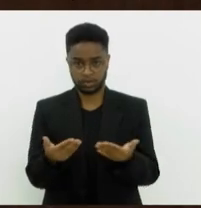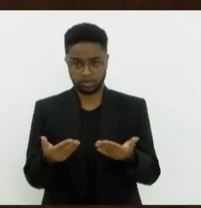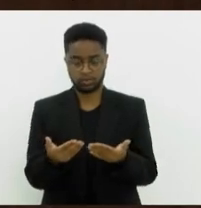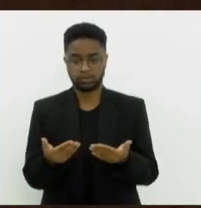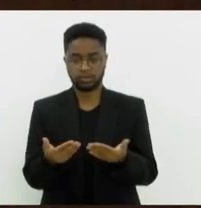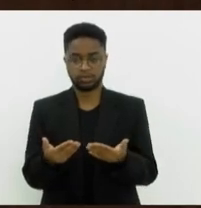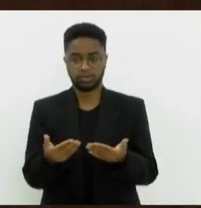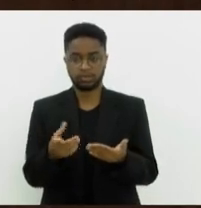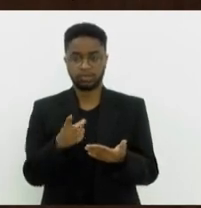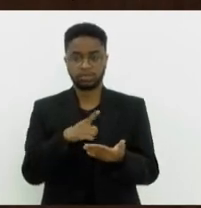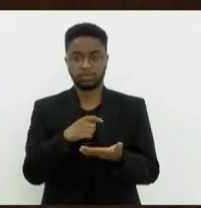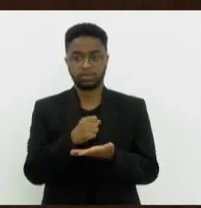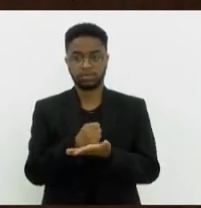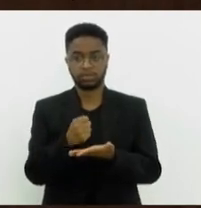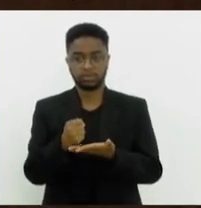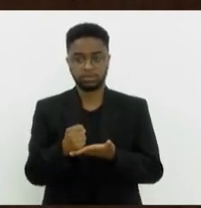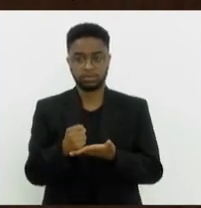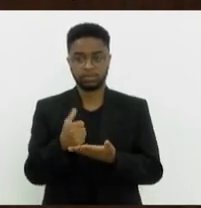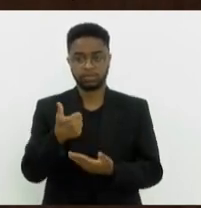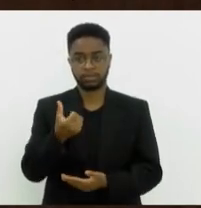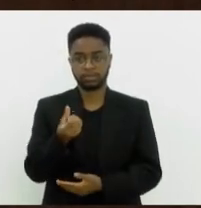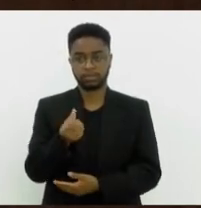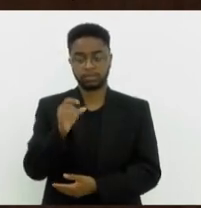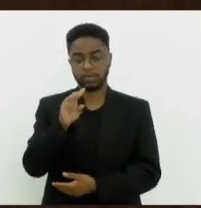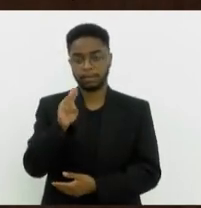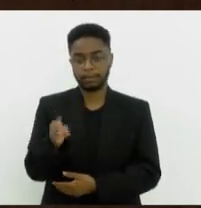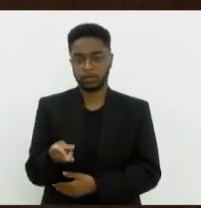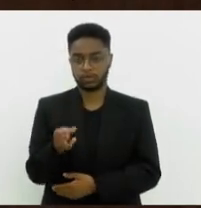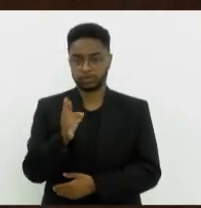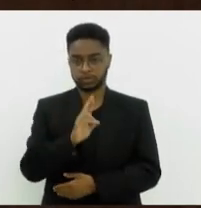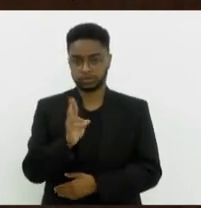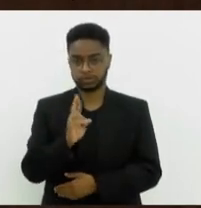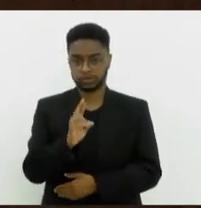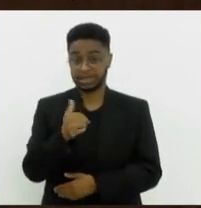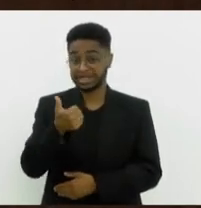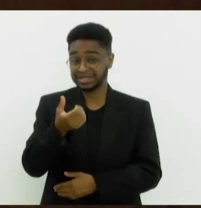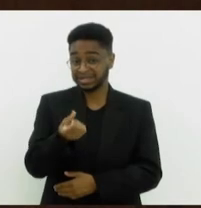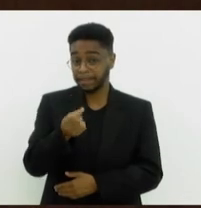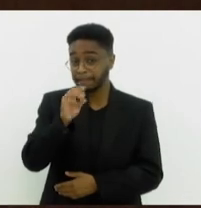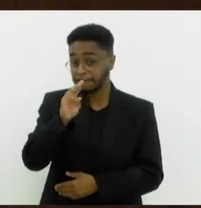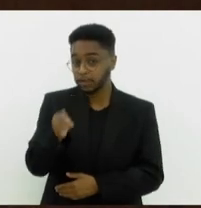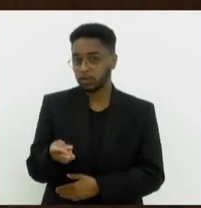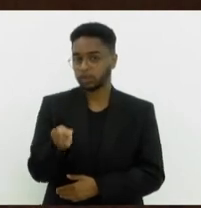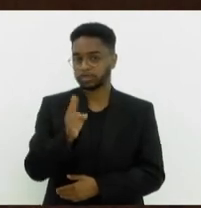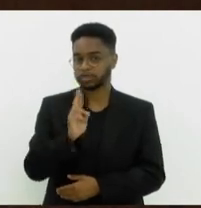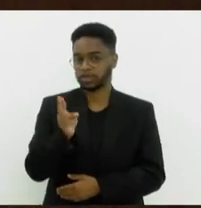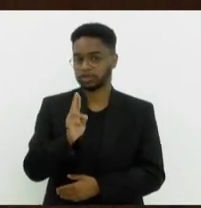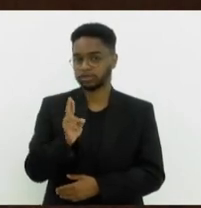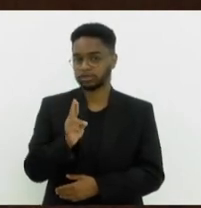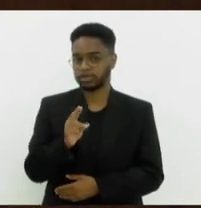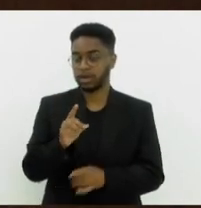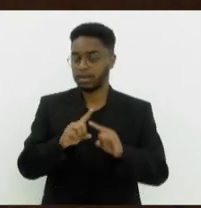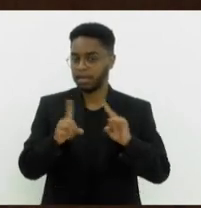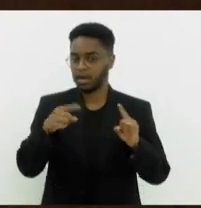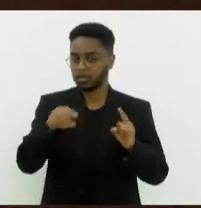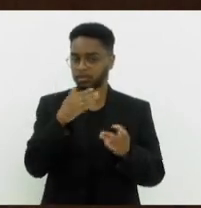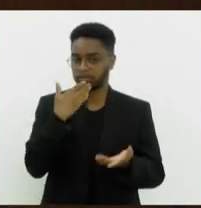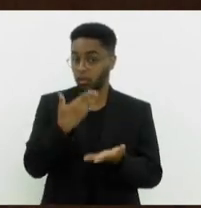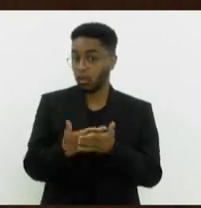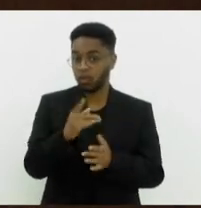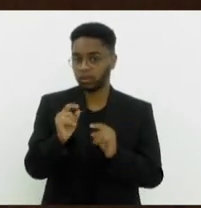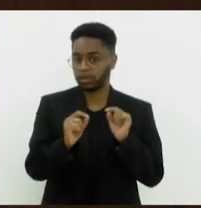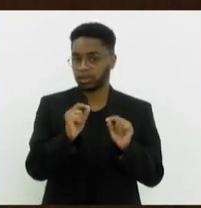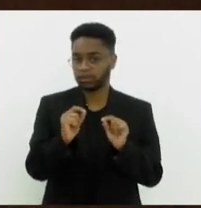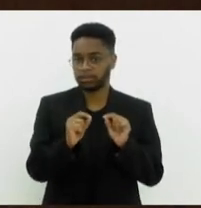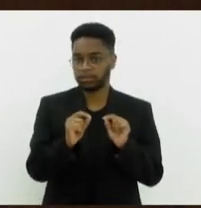um contrato de 16 milhões de reais. Estou falando de 16 milhões de reais, deputado Val, mas pasmem.